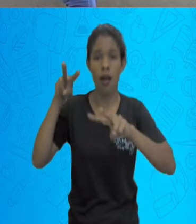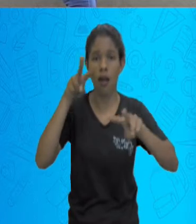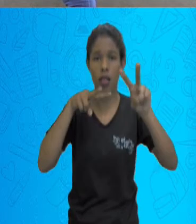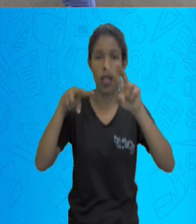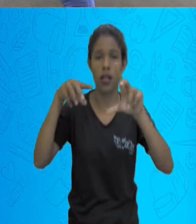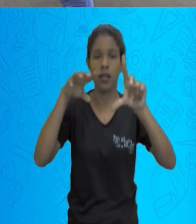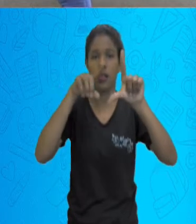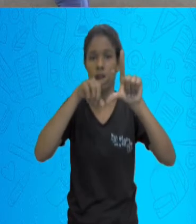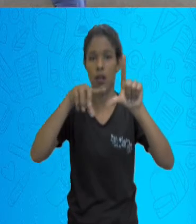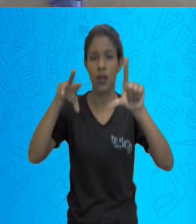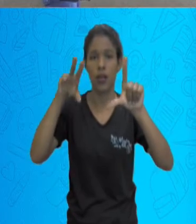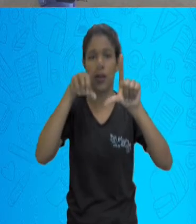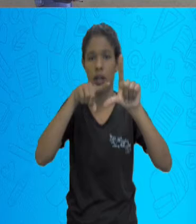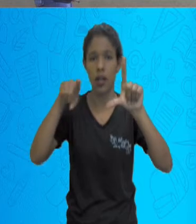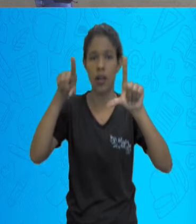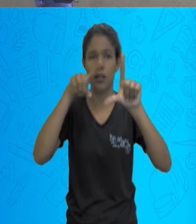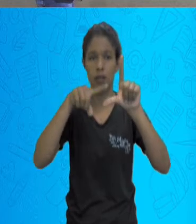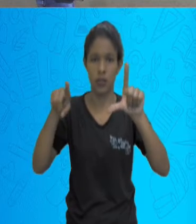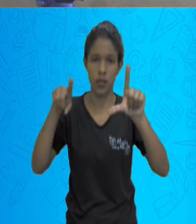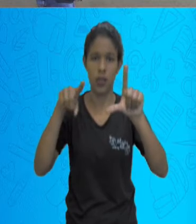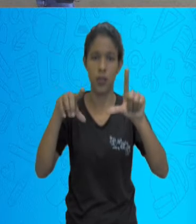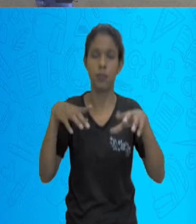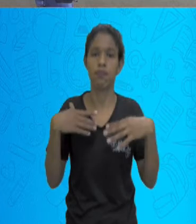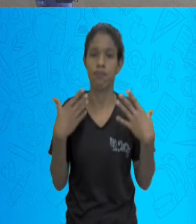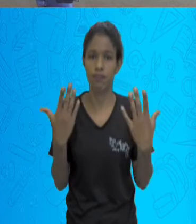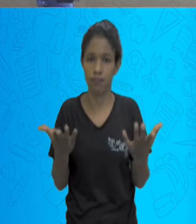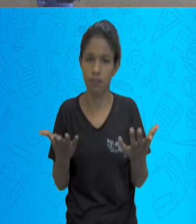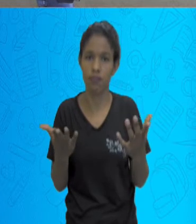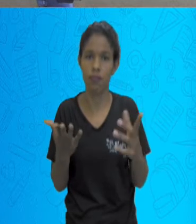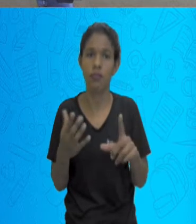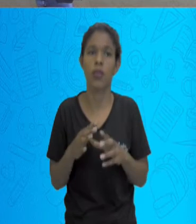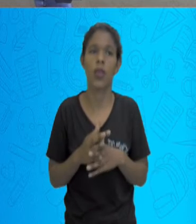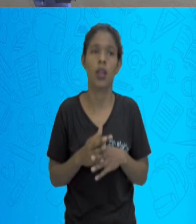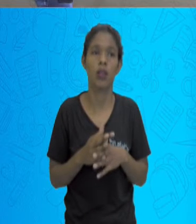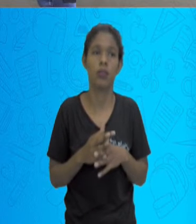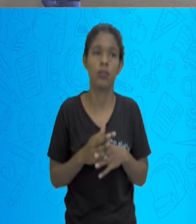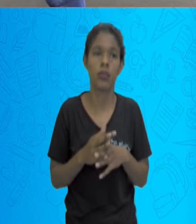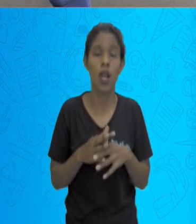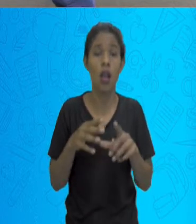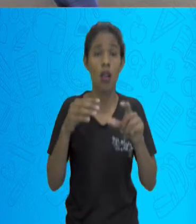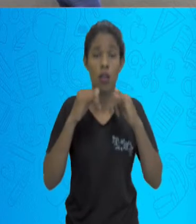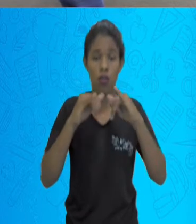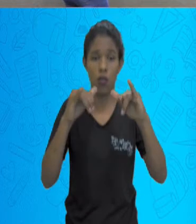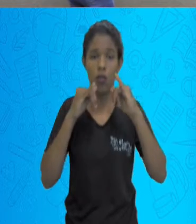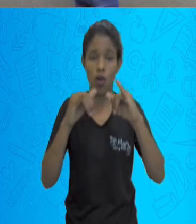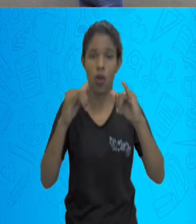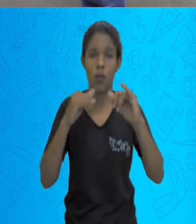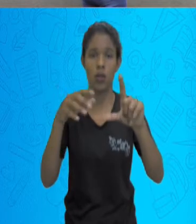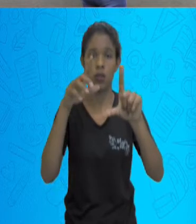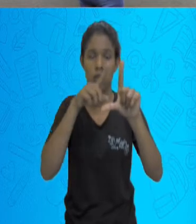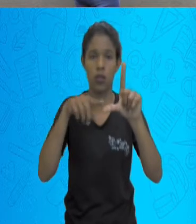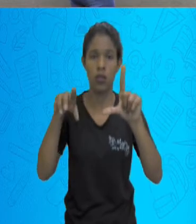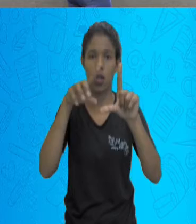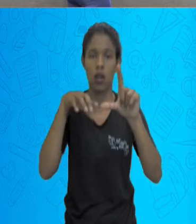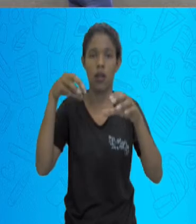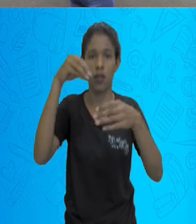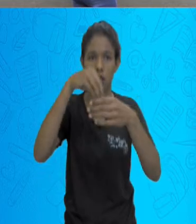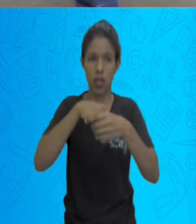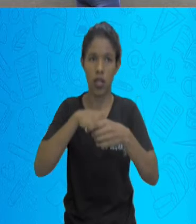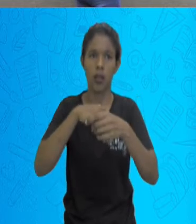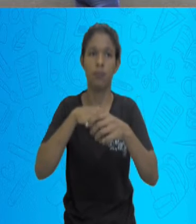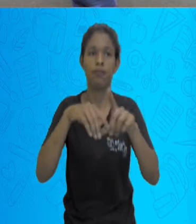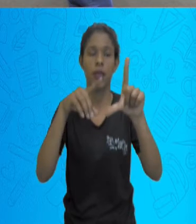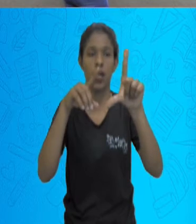os anos. Na linha vertical, temos a receita cambial. Foi o que nós vimos. Na linha horizontal, nós temos